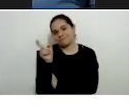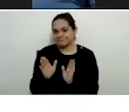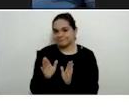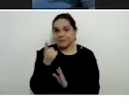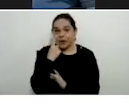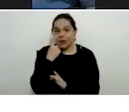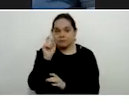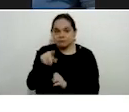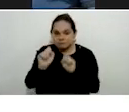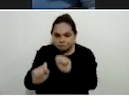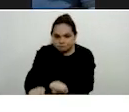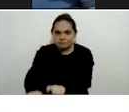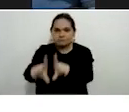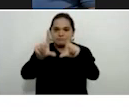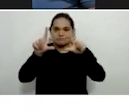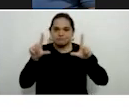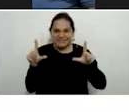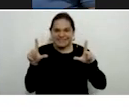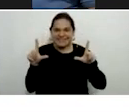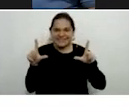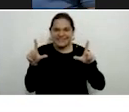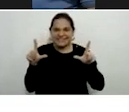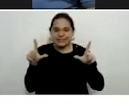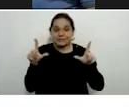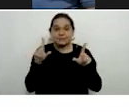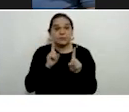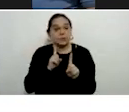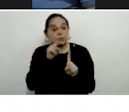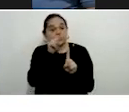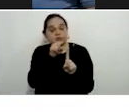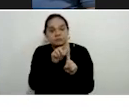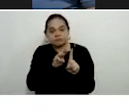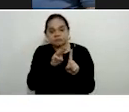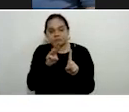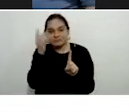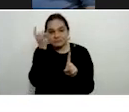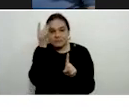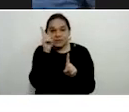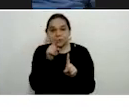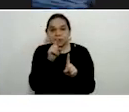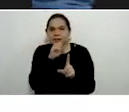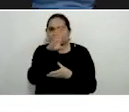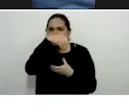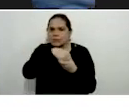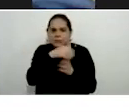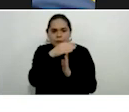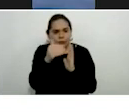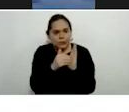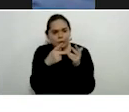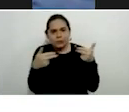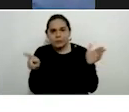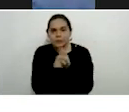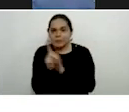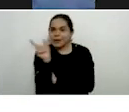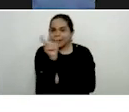portal. Abre-me. O objetivo do portal do SMC Card é reunir todas as funções do cartão num mesmo lugar.